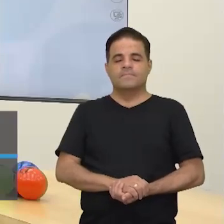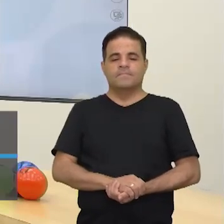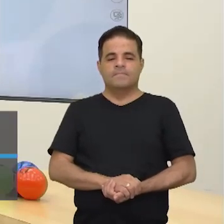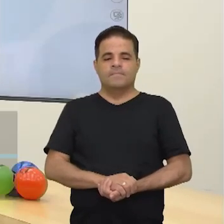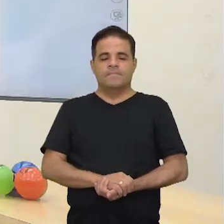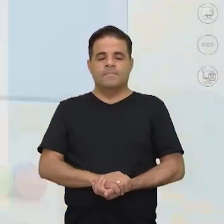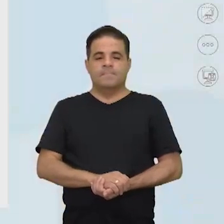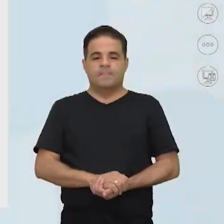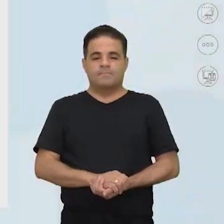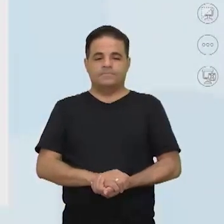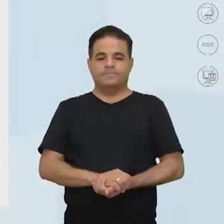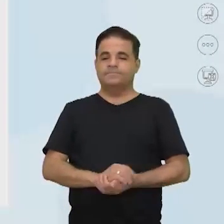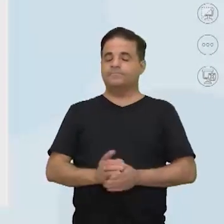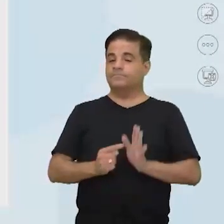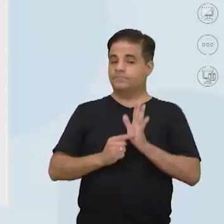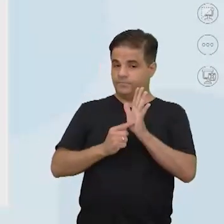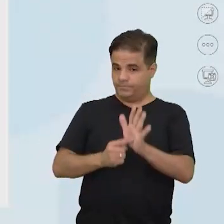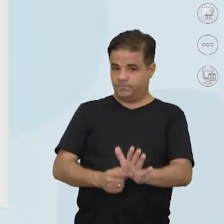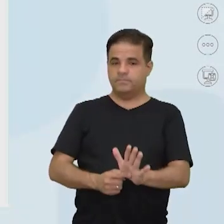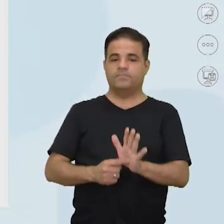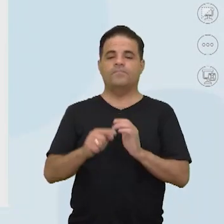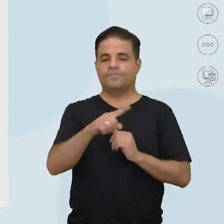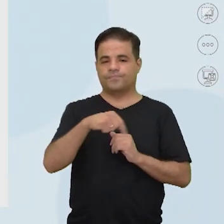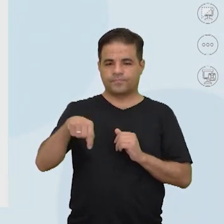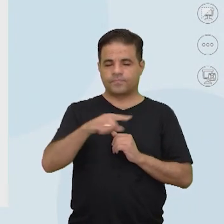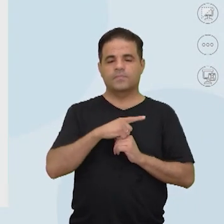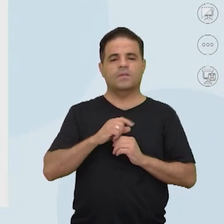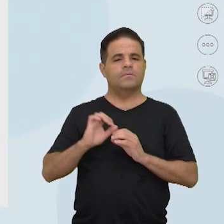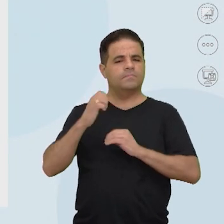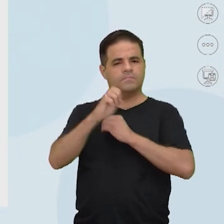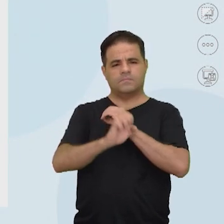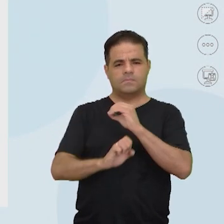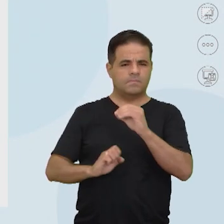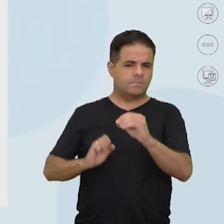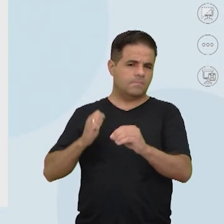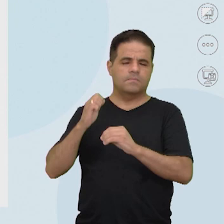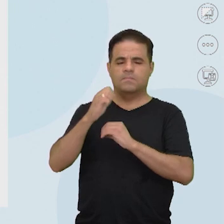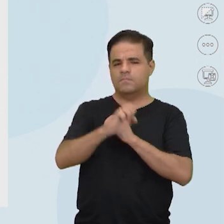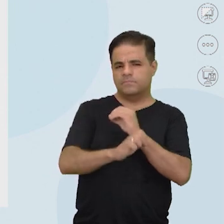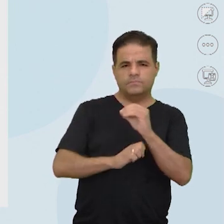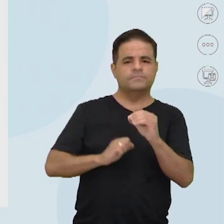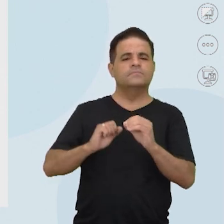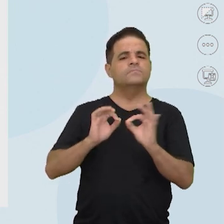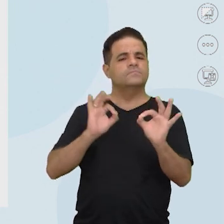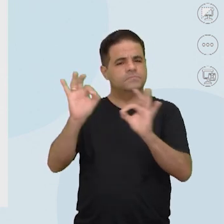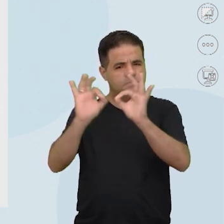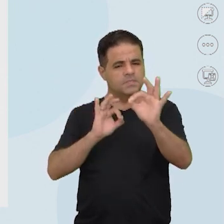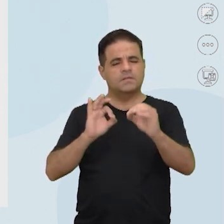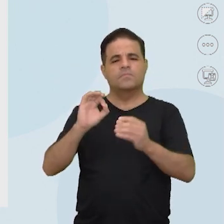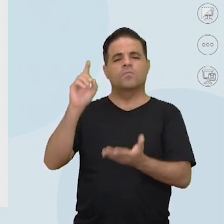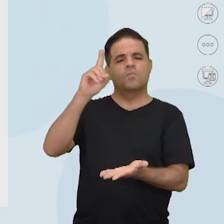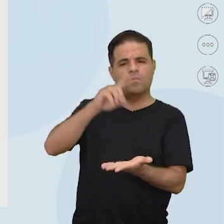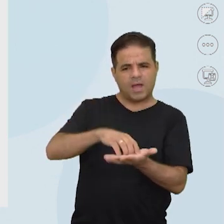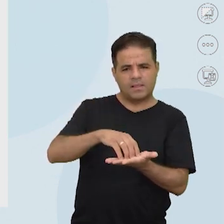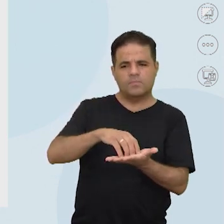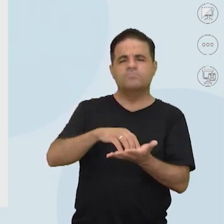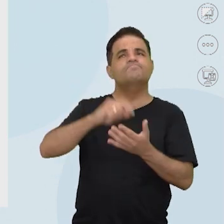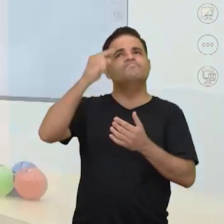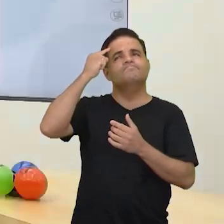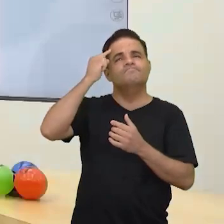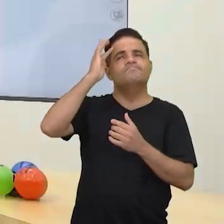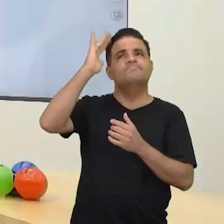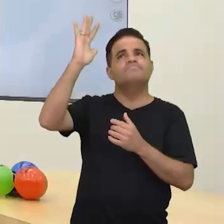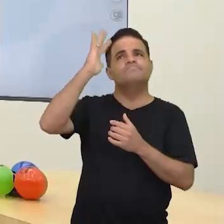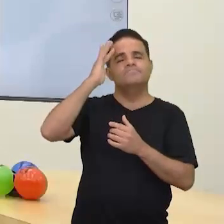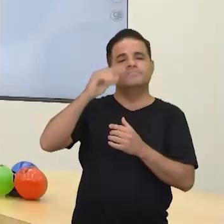eu mostrei para vocês aqui, né? O quark, aí tem os elétrons, né? Aqui um esqueminha do átomo no caso. Então, vamos pensar assim,